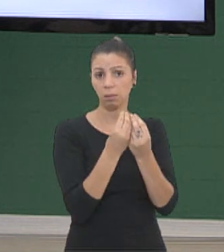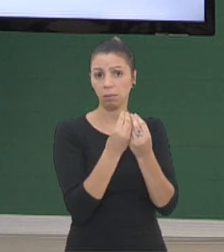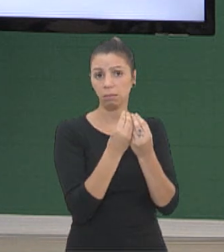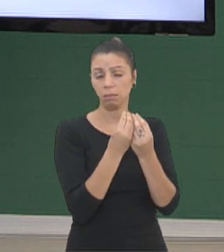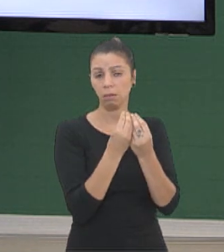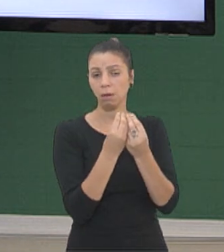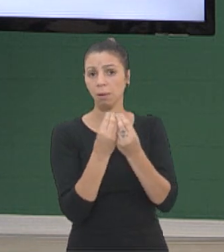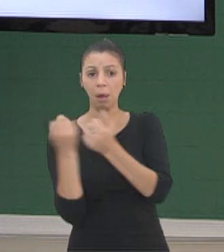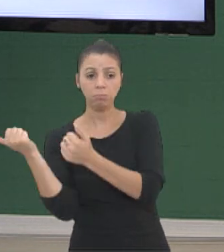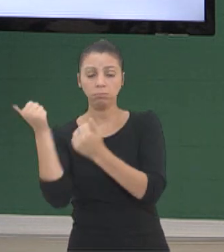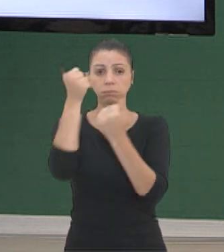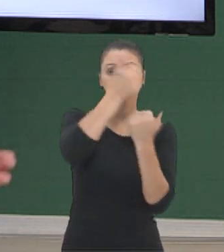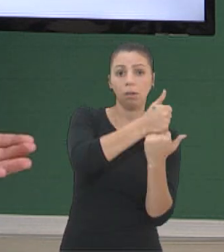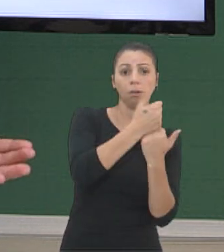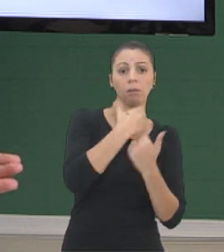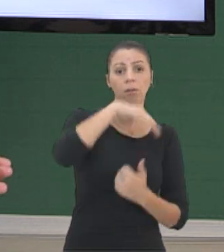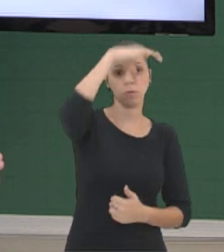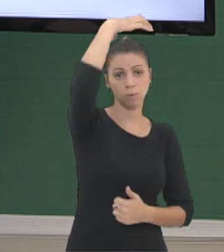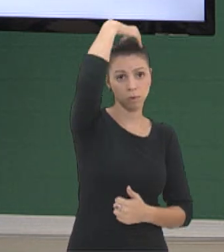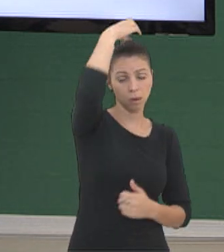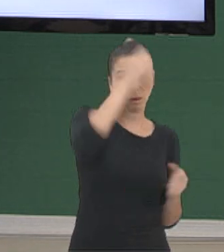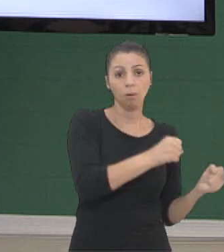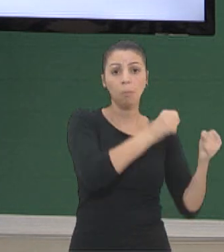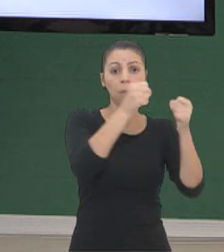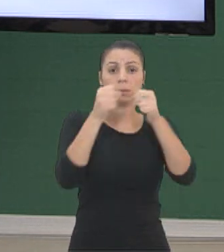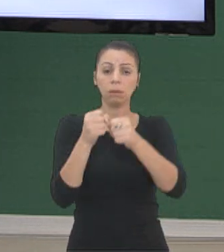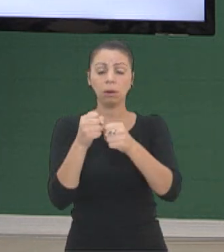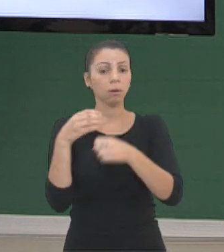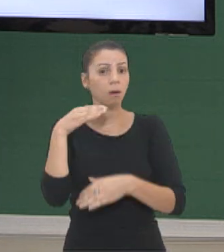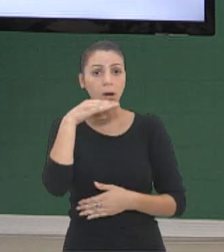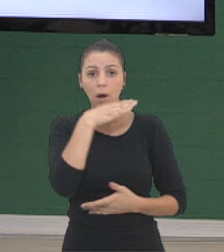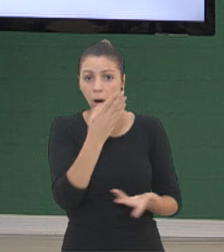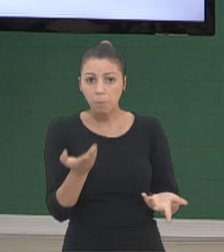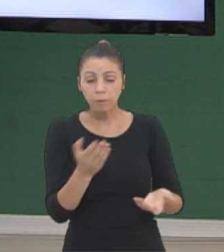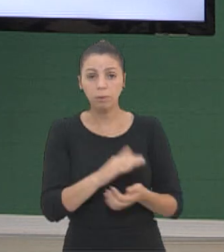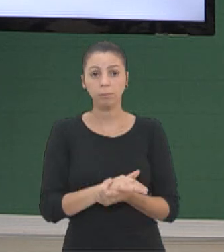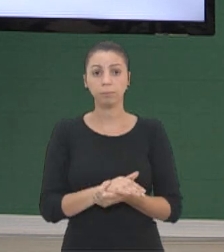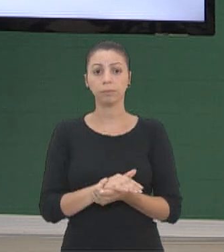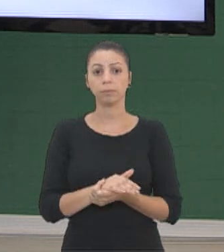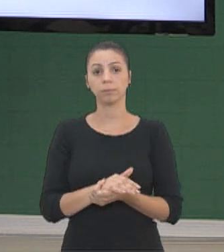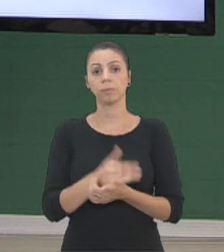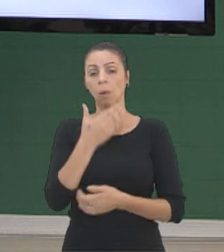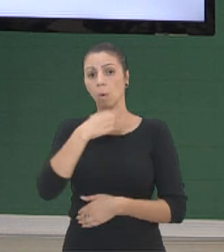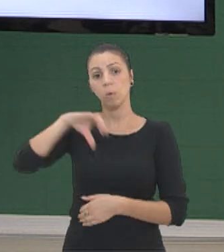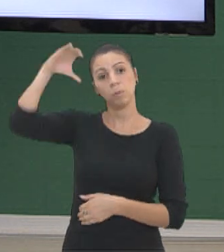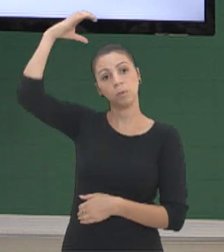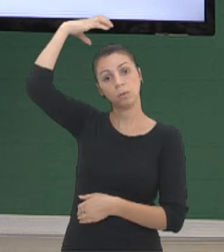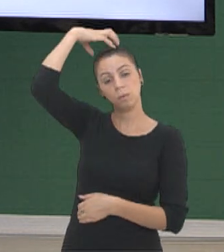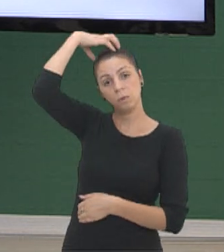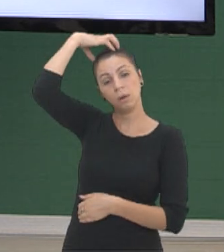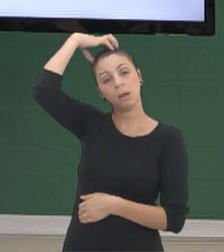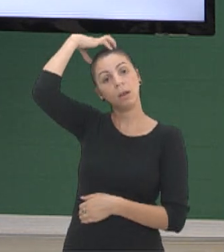devolver a monarquia ao poder. Óbvio, os dias do rei estão contados.